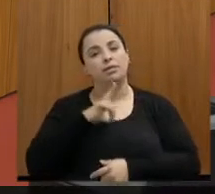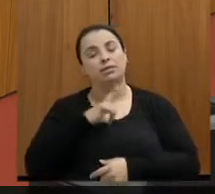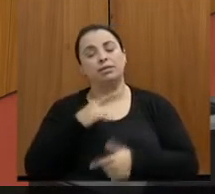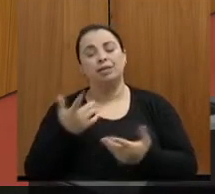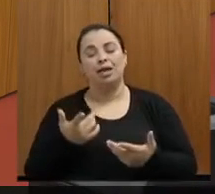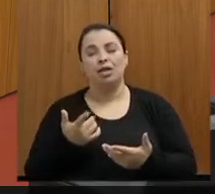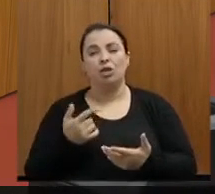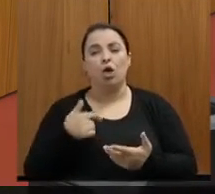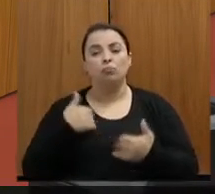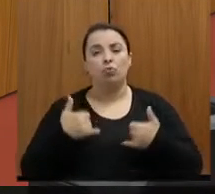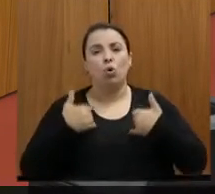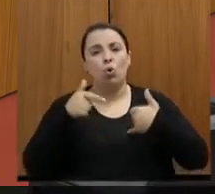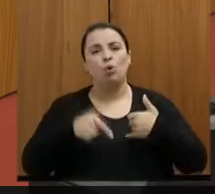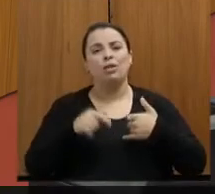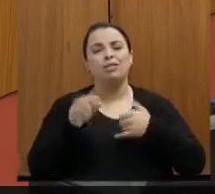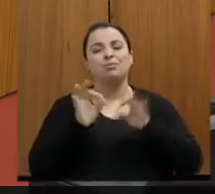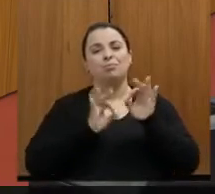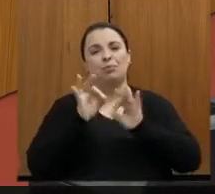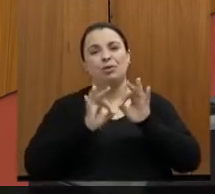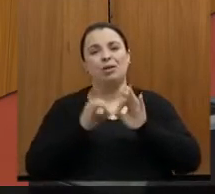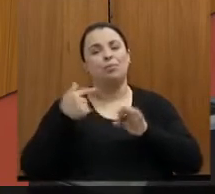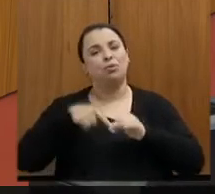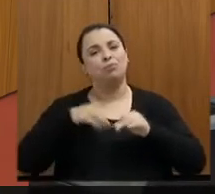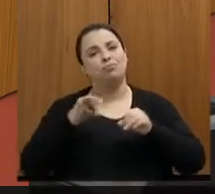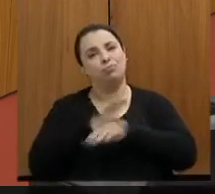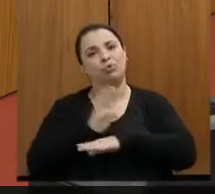e a gente está sempre à disposição. Muito obrigado.